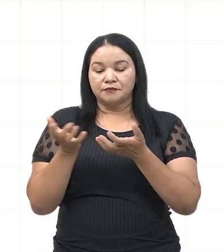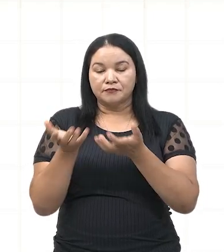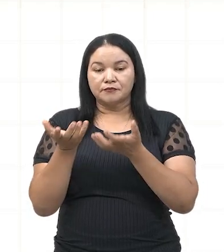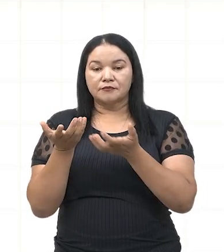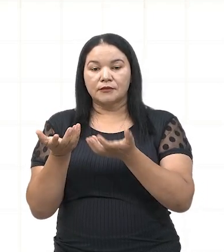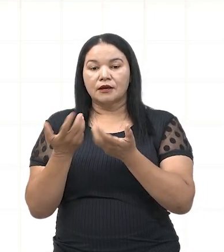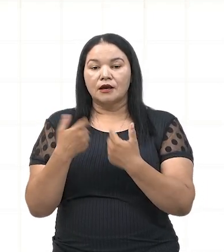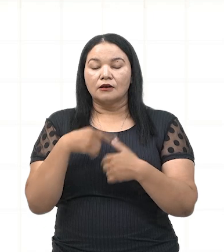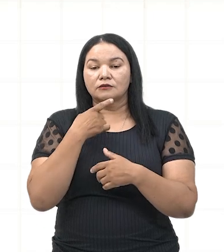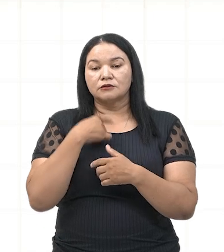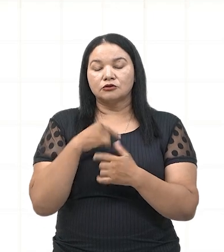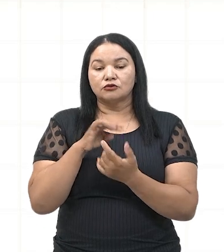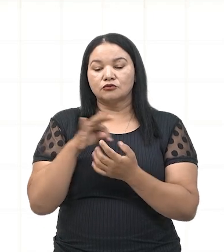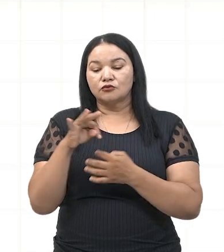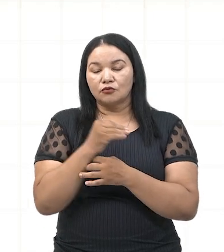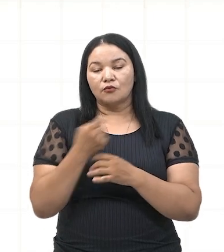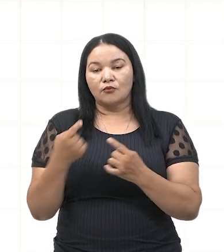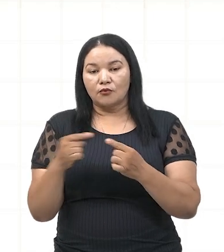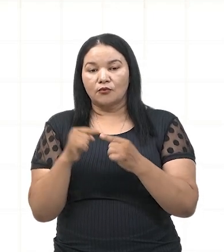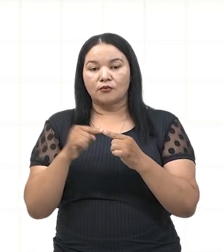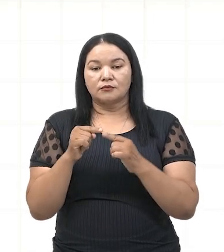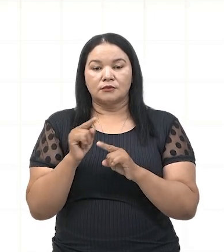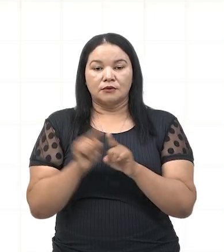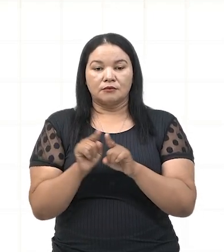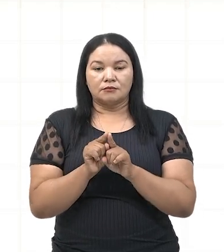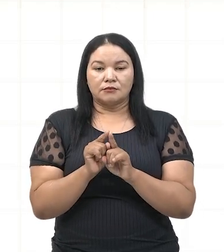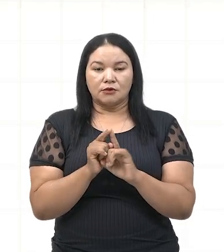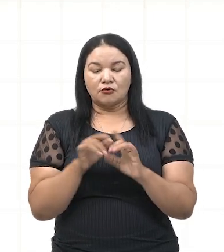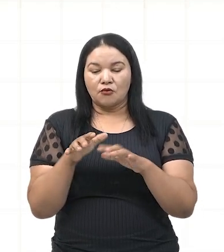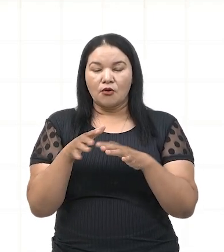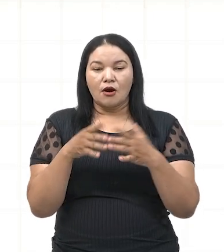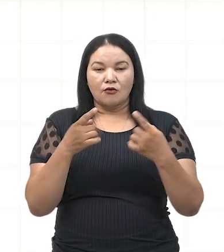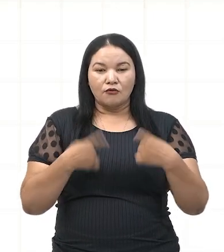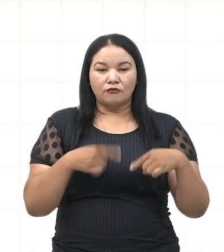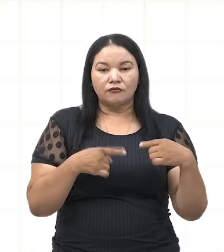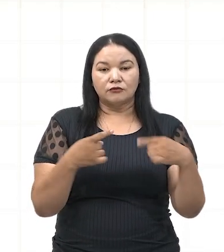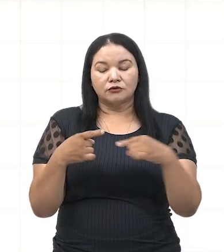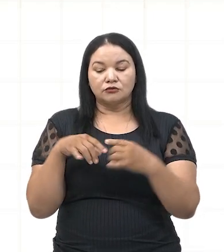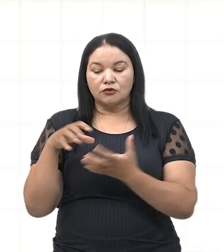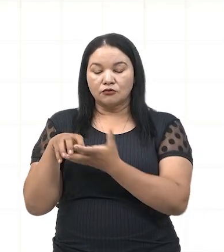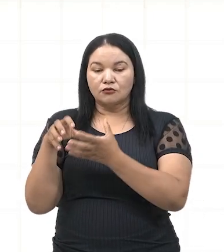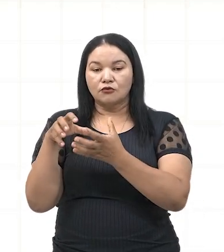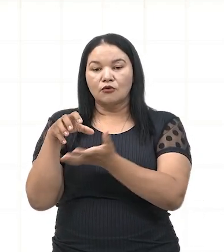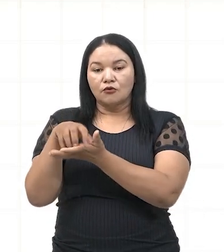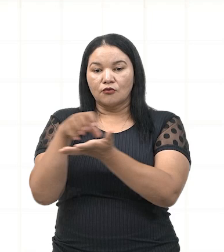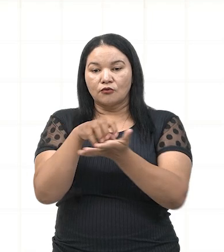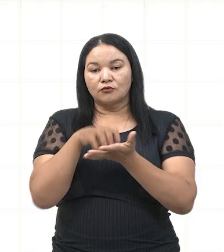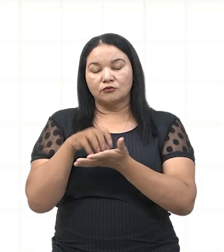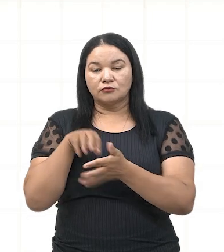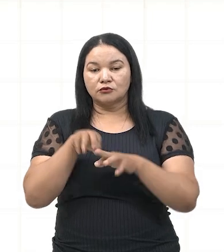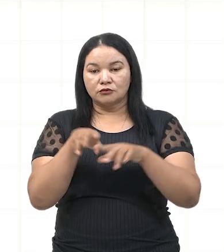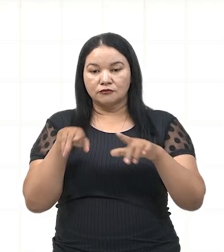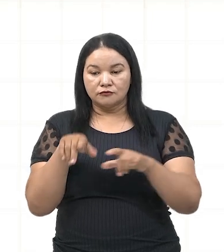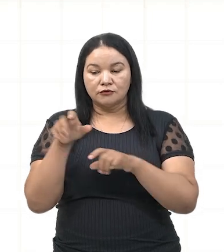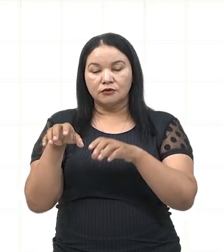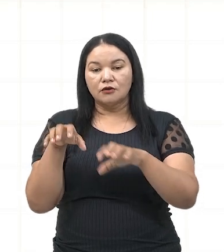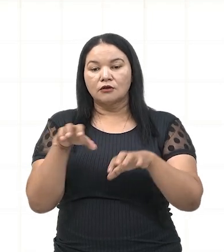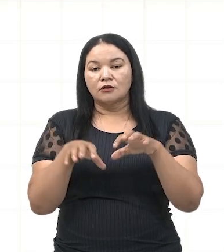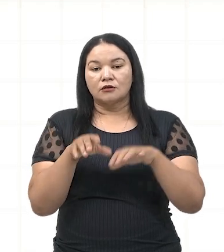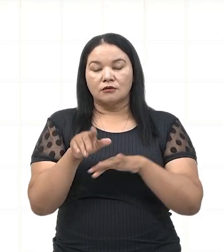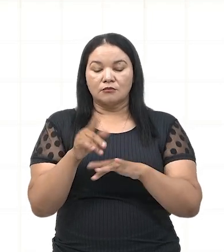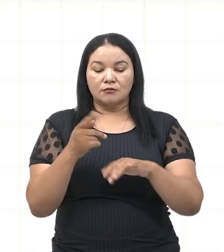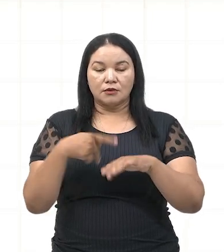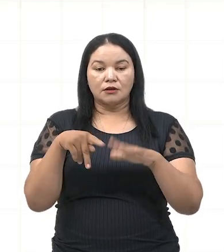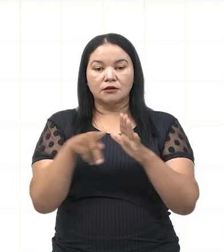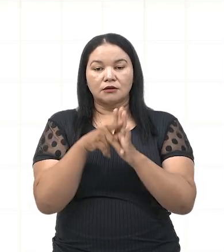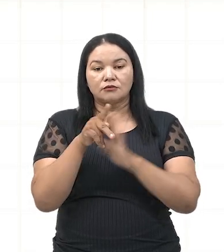aspirações. O conflito vai refletir as tensões entre diferentes grupos políticos e sociais no país. Então,